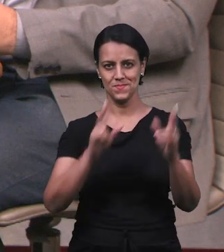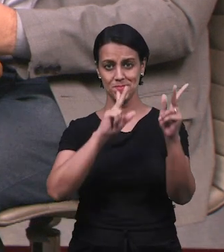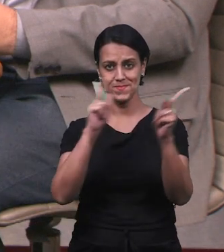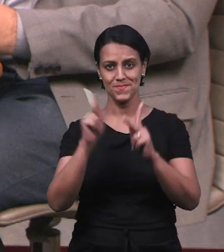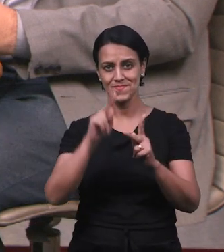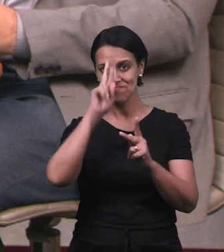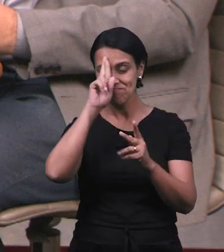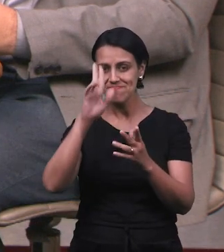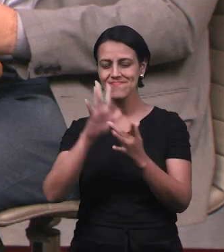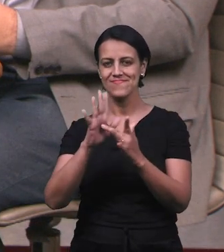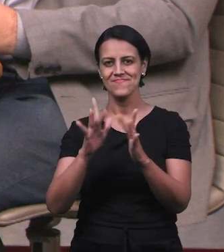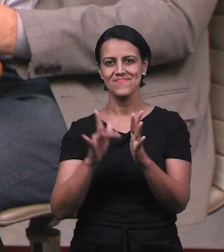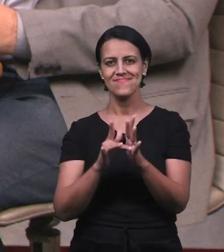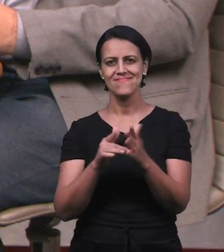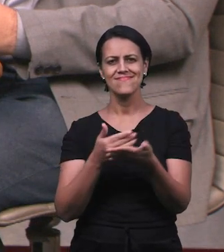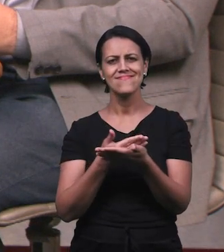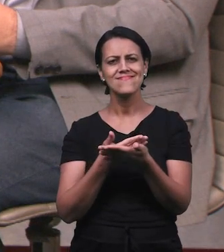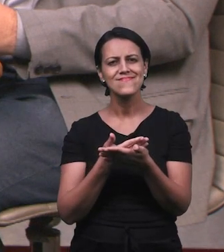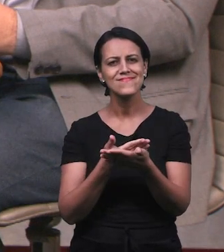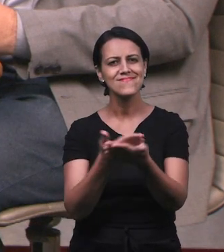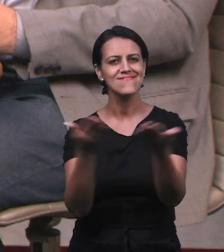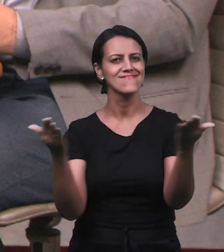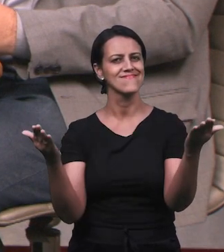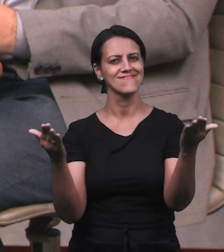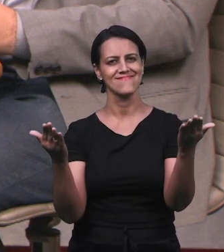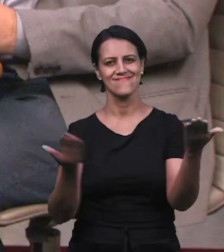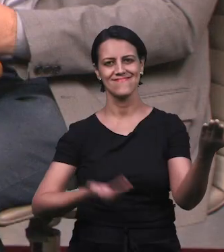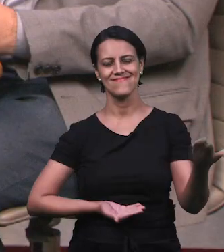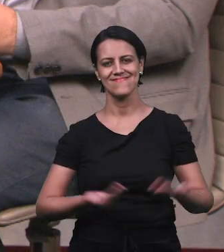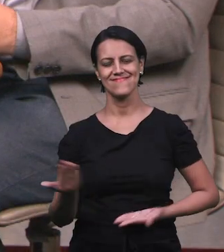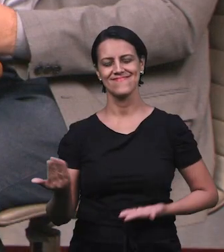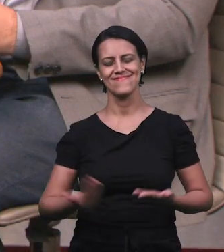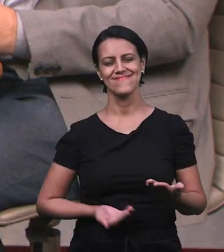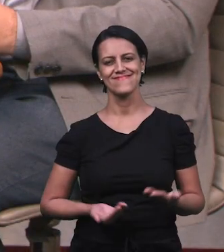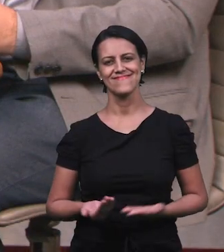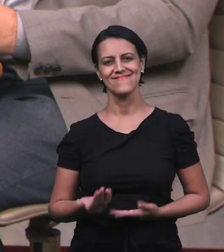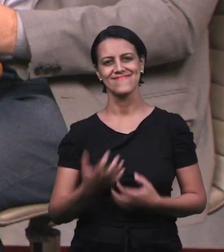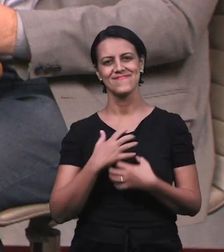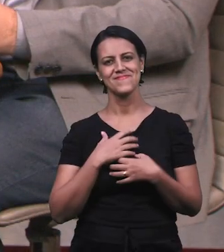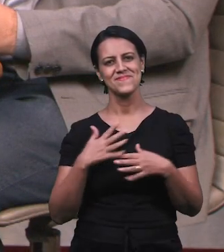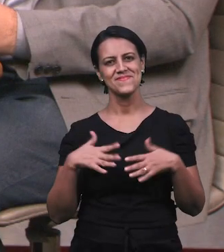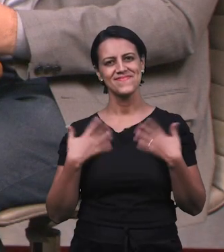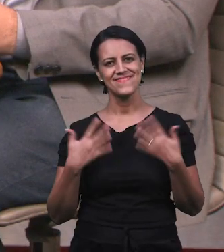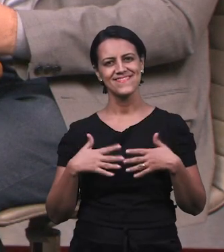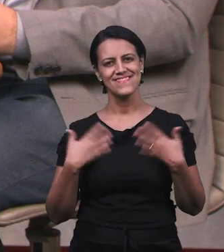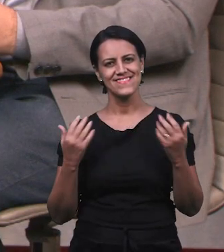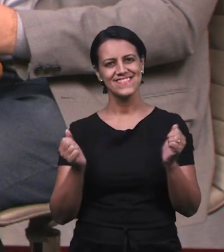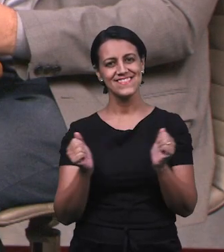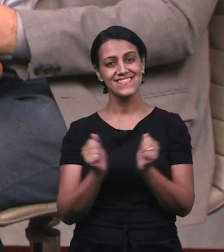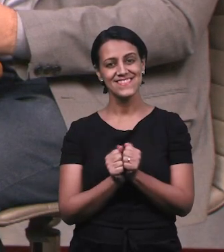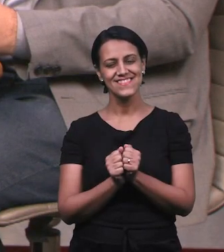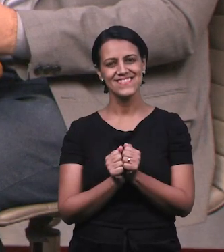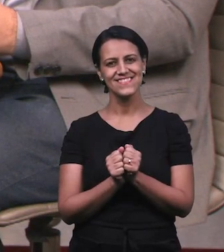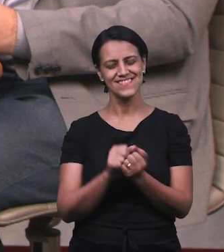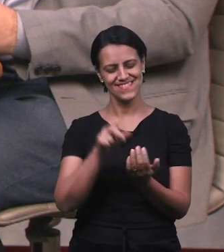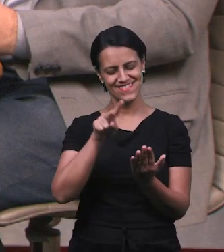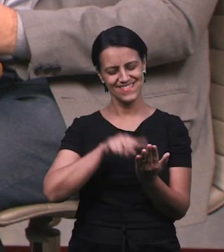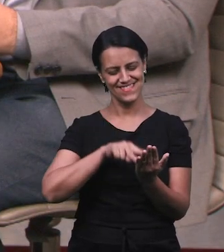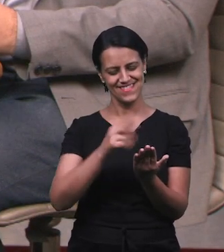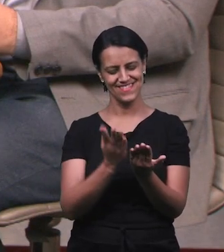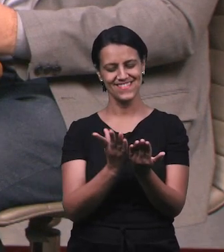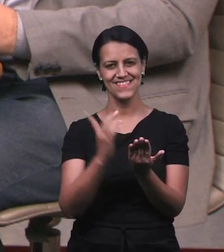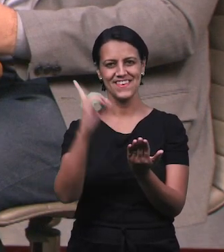paz do Senhor Jesus, a todos os irmãos. Uma alegria estarmos juntos no nosso programa Leitura da